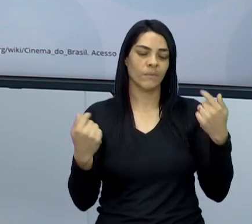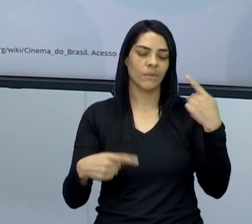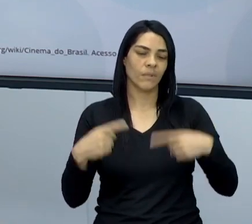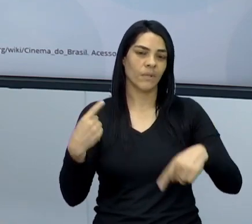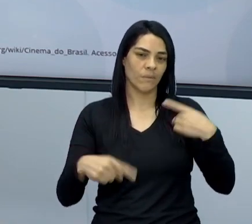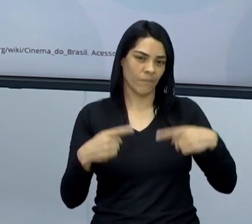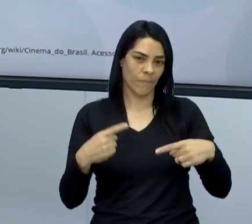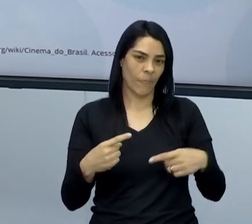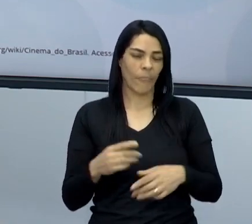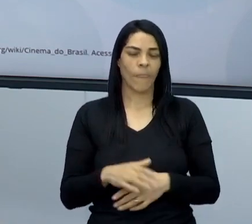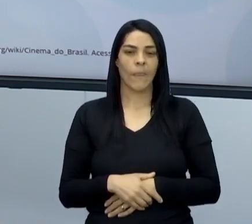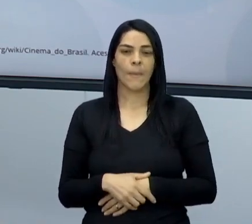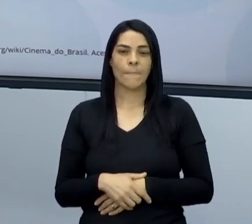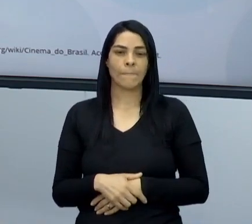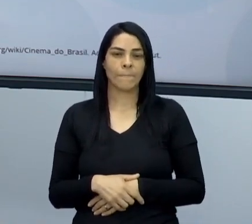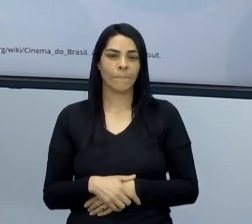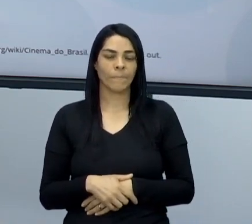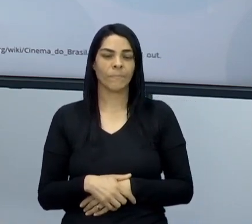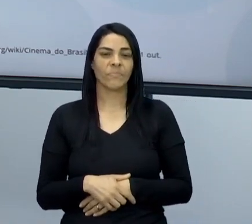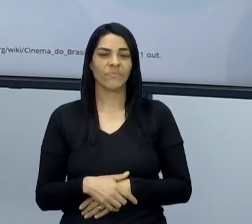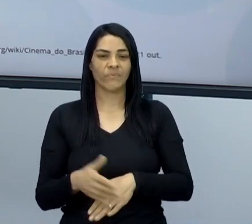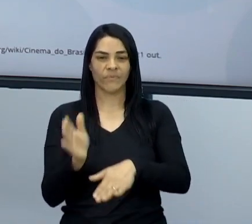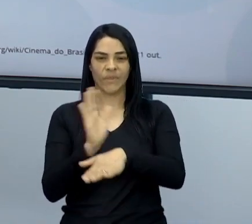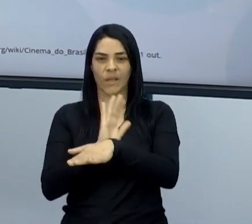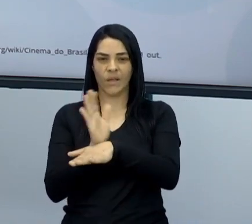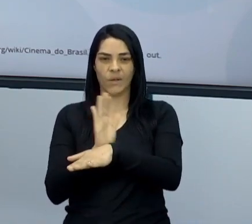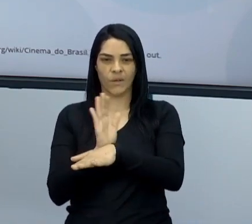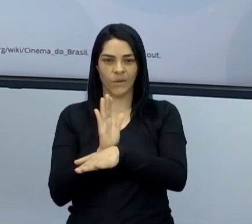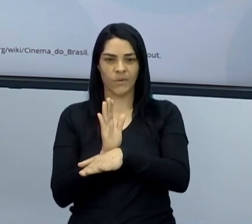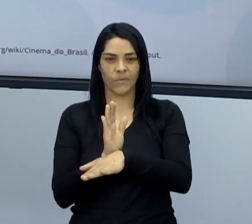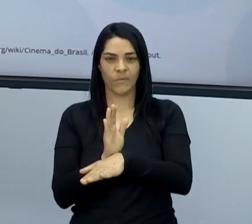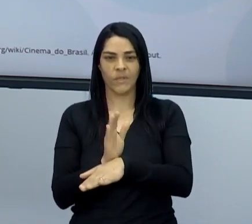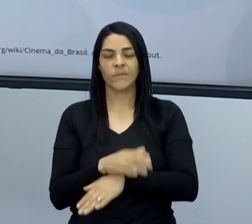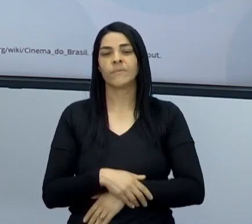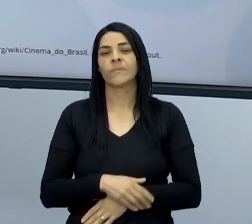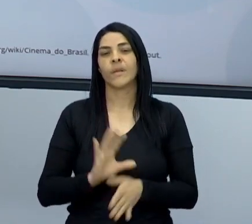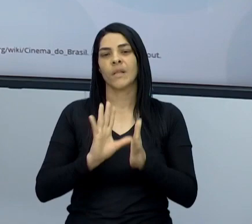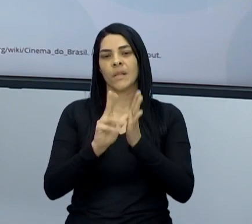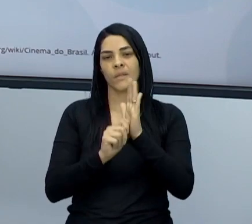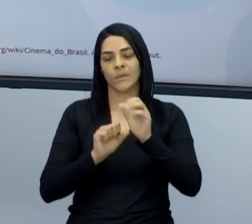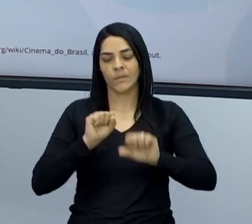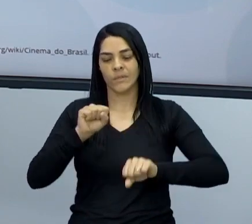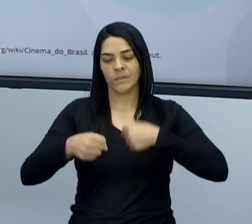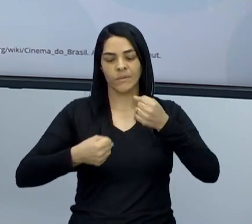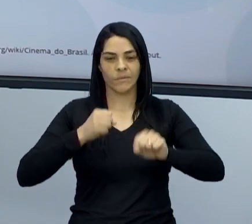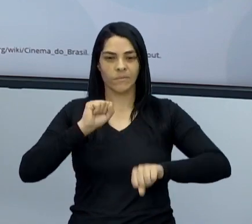Então, é isso. Antes de mais nada, volta do filme que eu indico para vocês, Ladrões